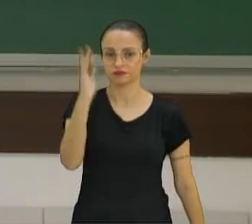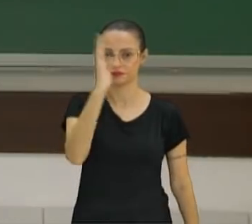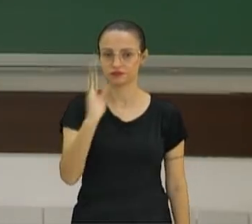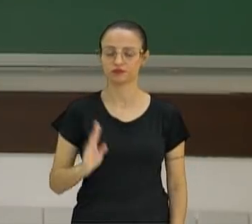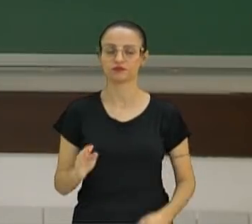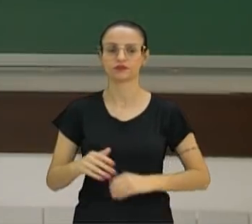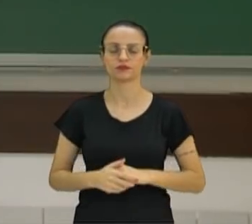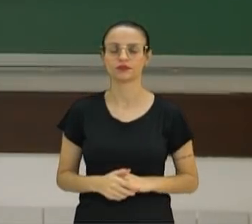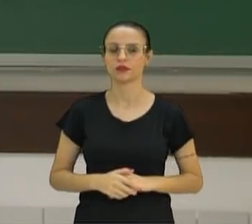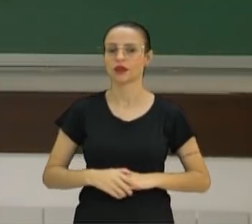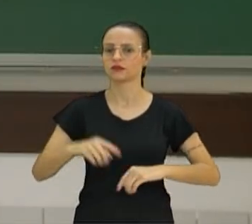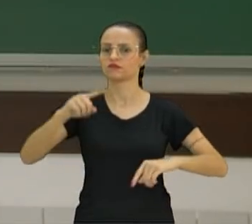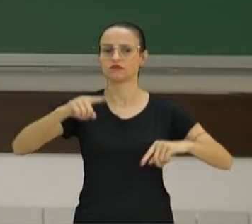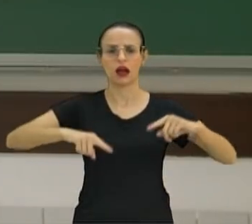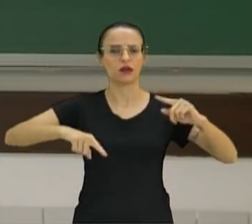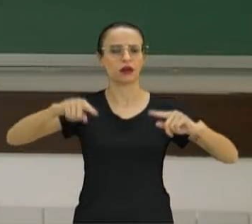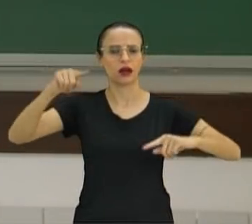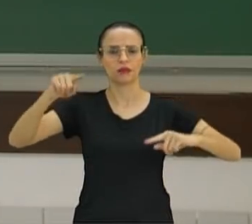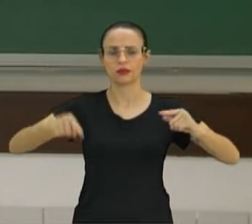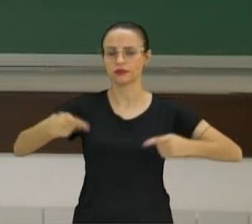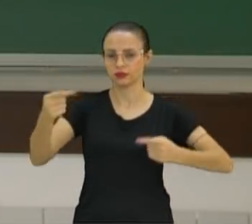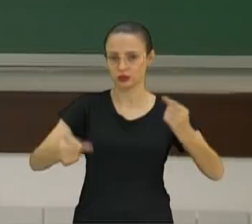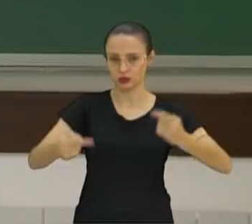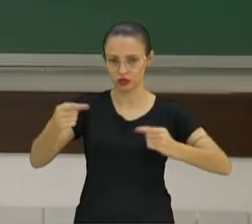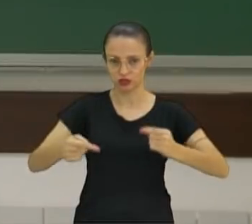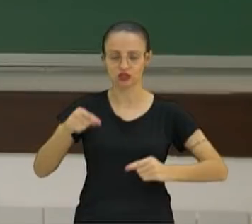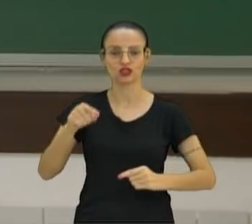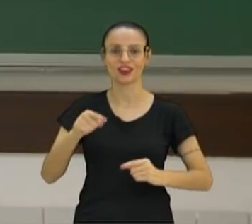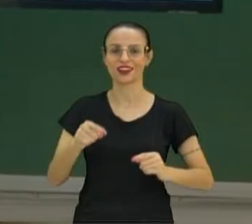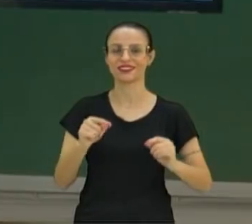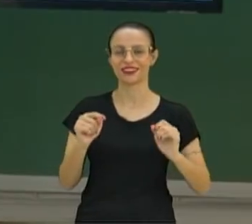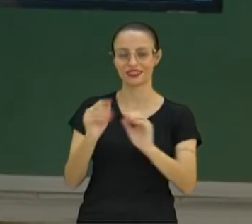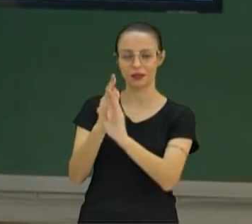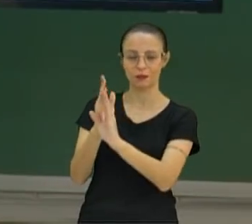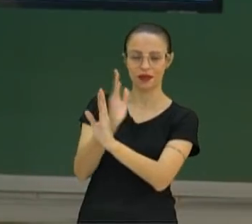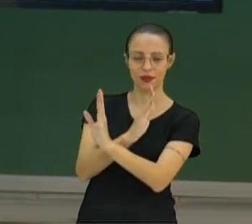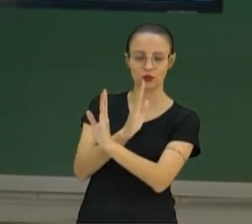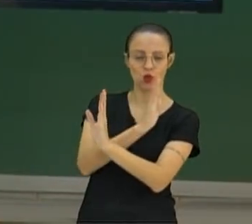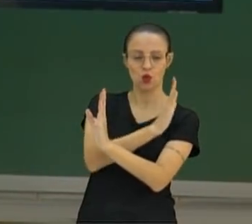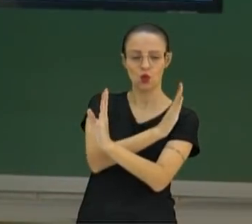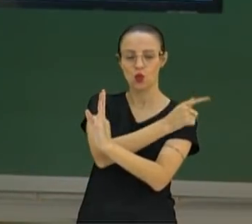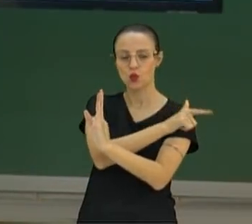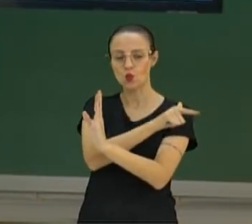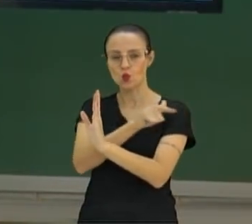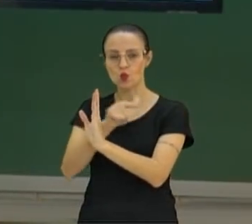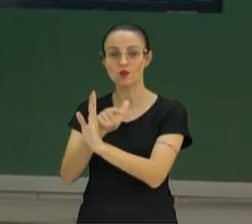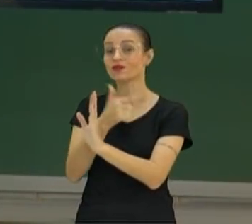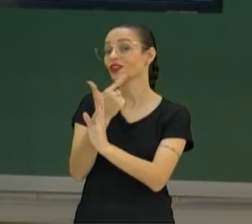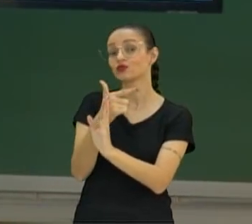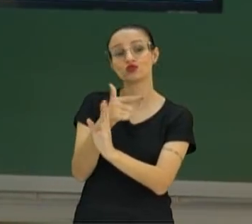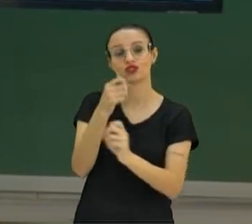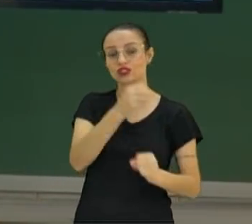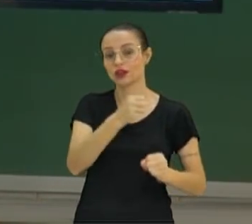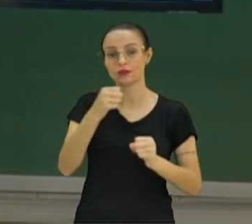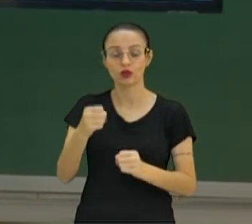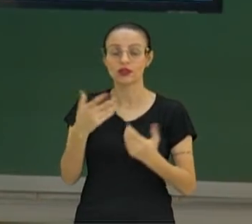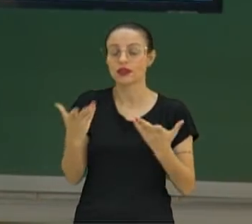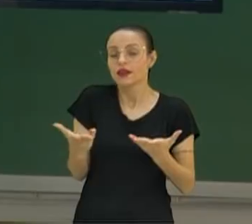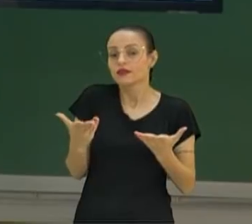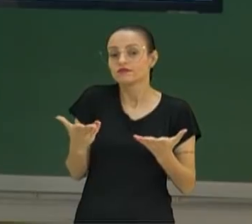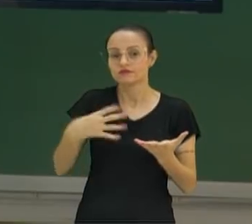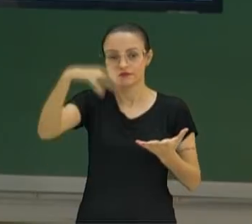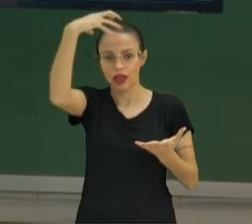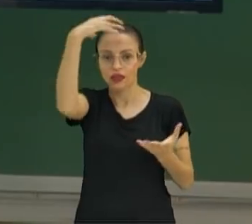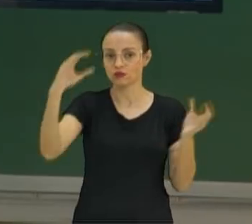Grande instabilidade política durante o período regencial, pela ausência desse poder